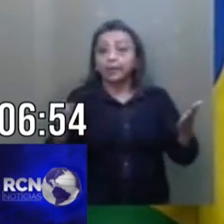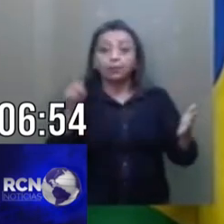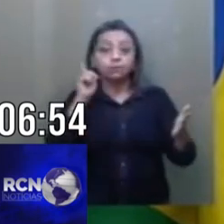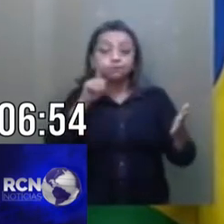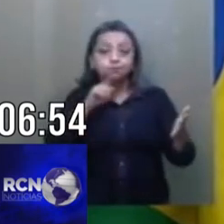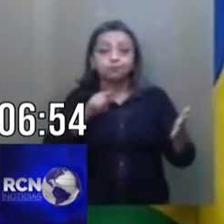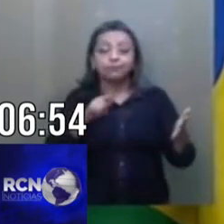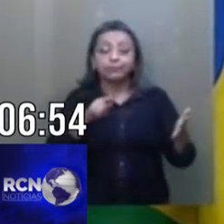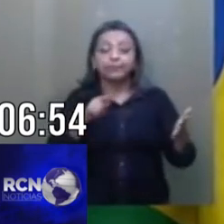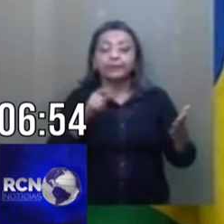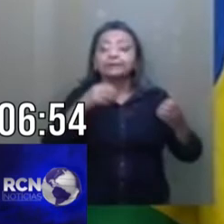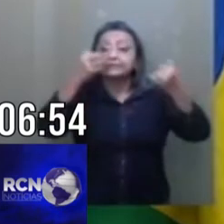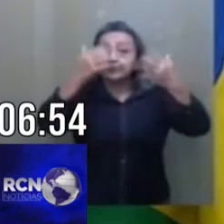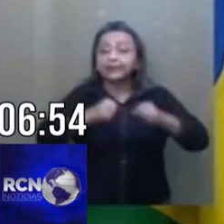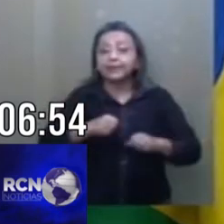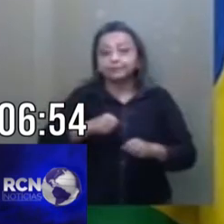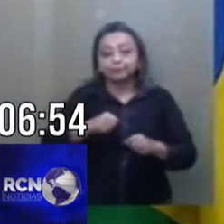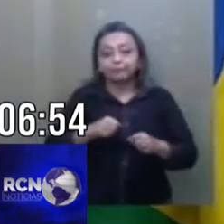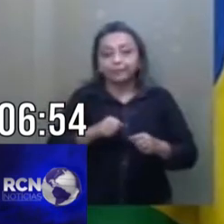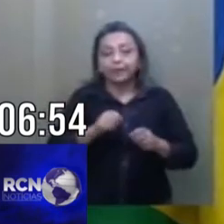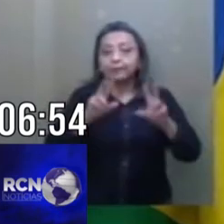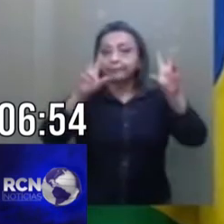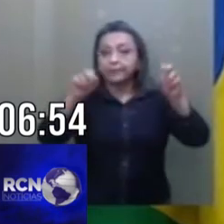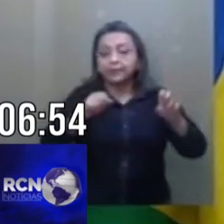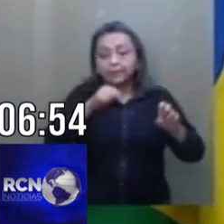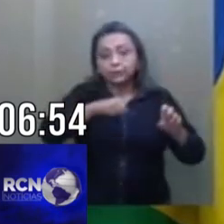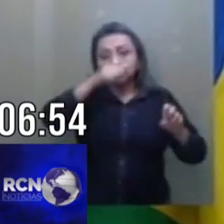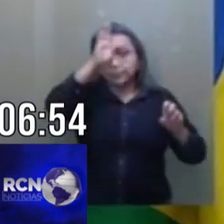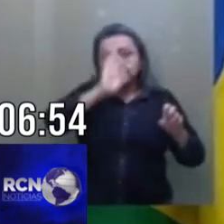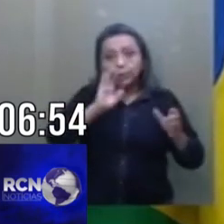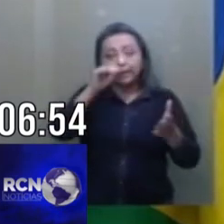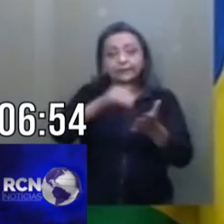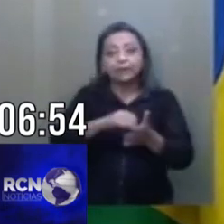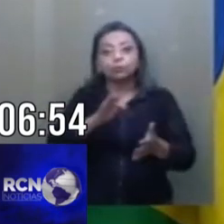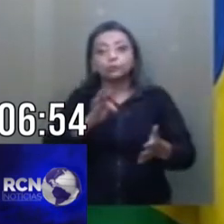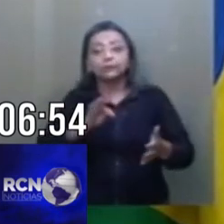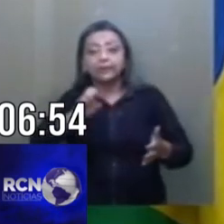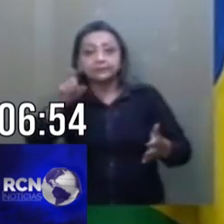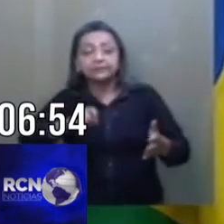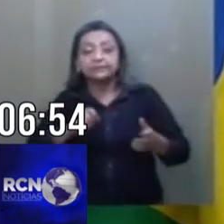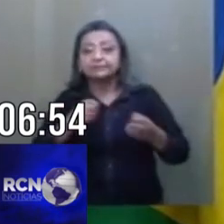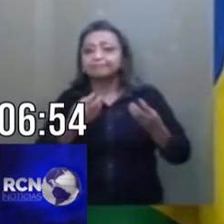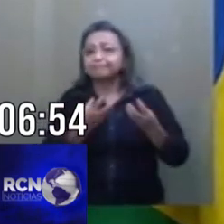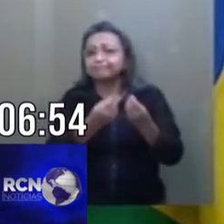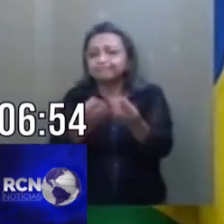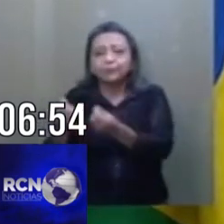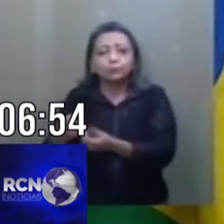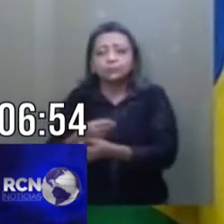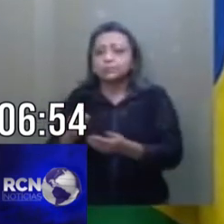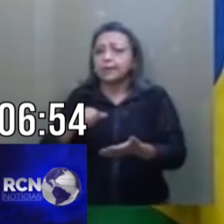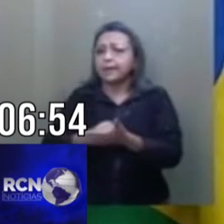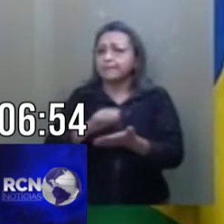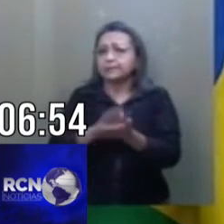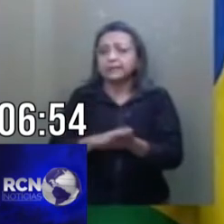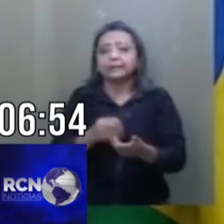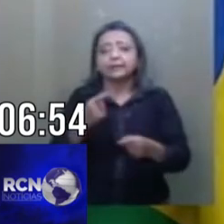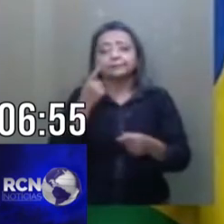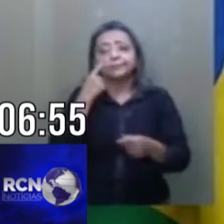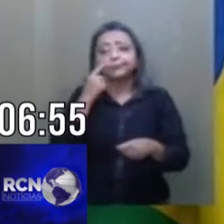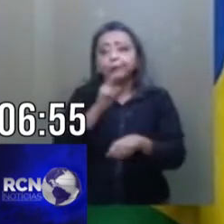Times dá conta de que do Brasil, abre aspas, do Brasil ao Texas, safras estão sendo ameaçadas,